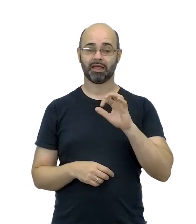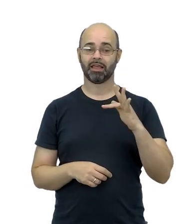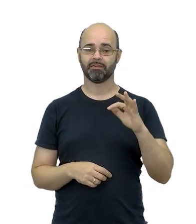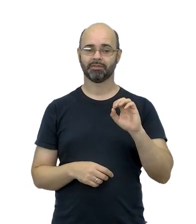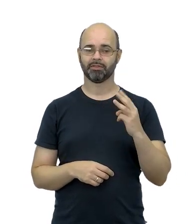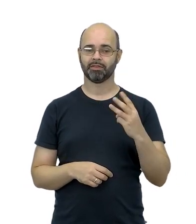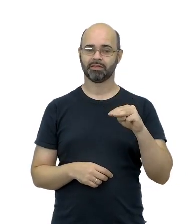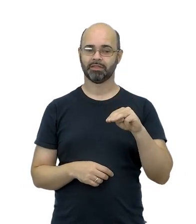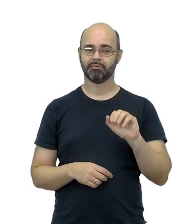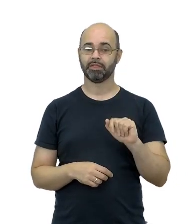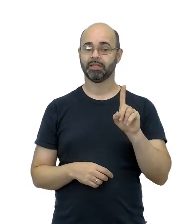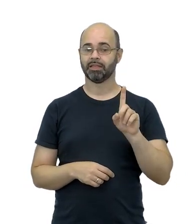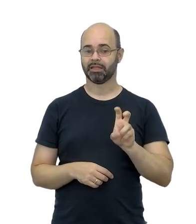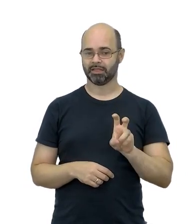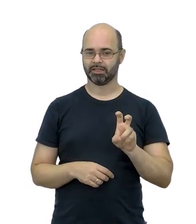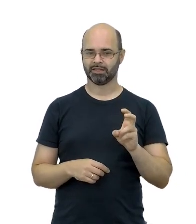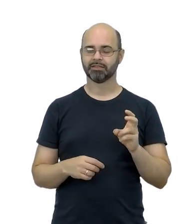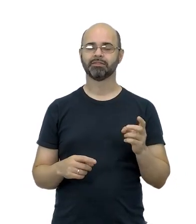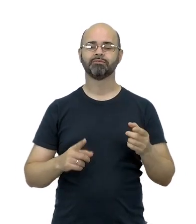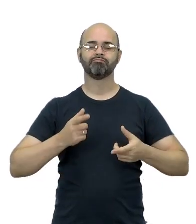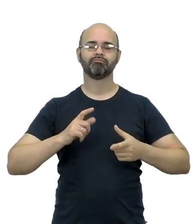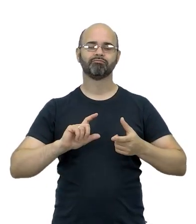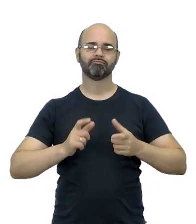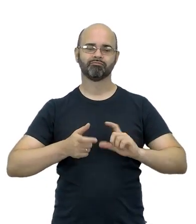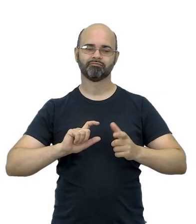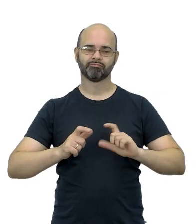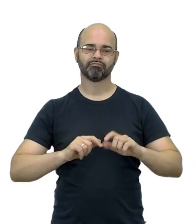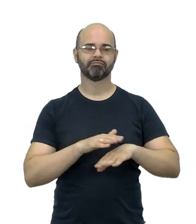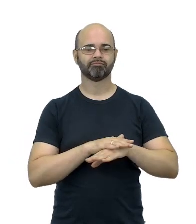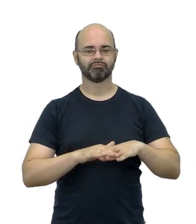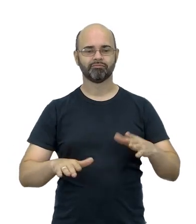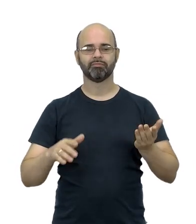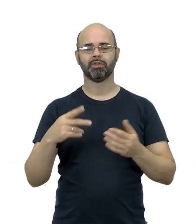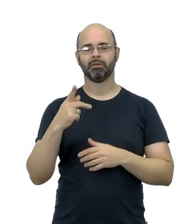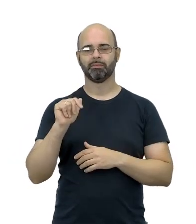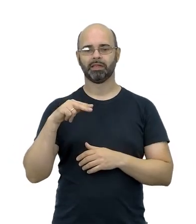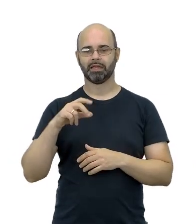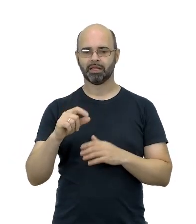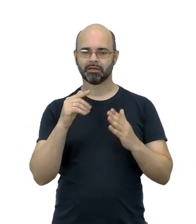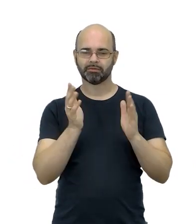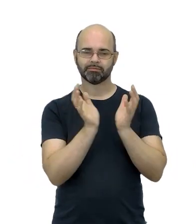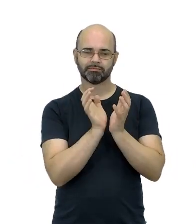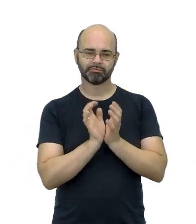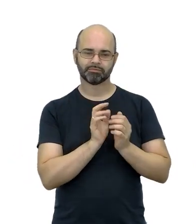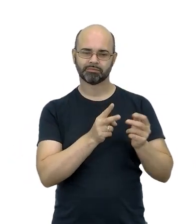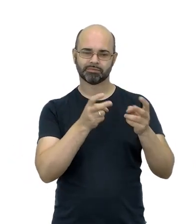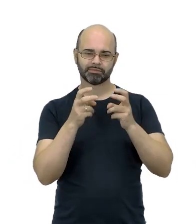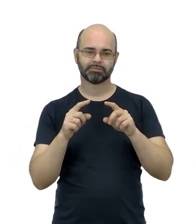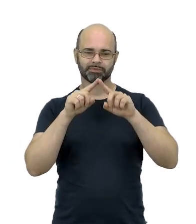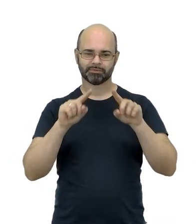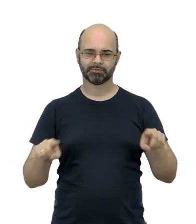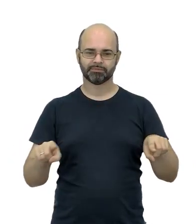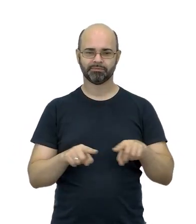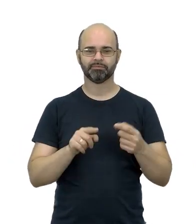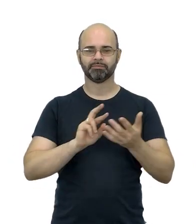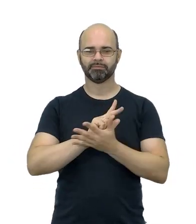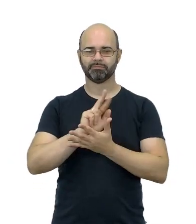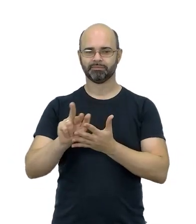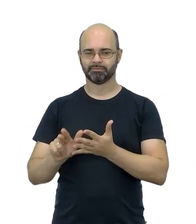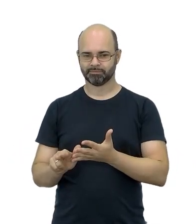EF03MA15, classificar e comparar figuras geométricas planas, triângulos, quadrados, retângulos, trapézios e